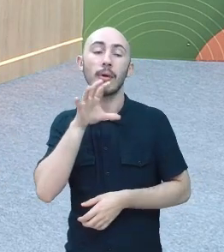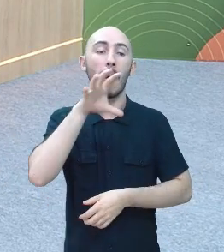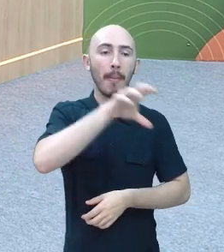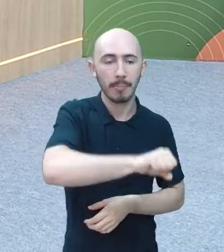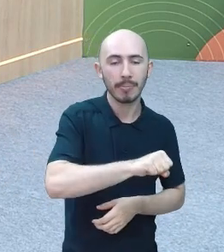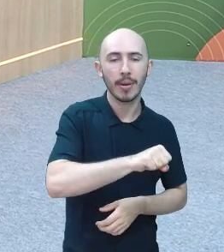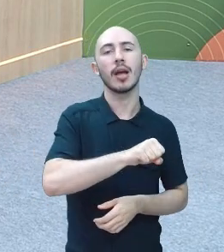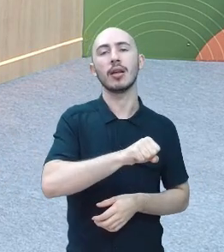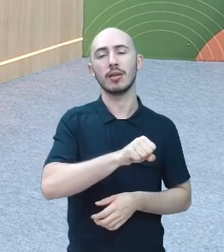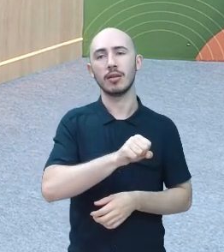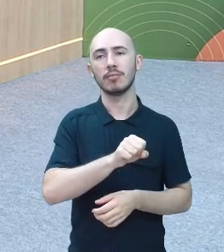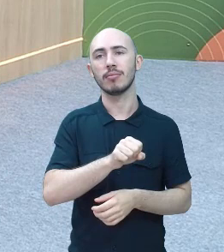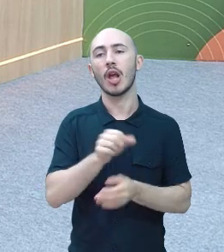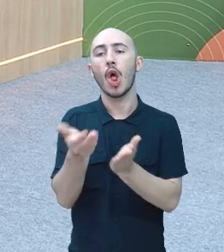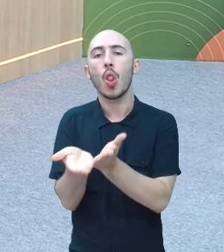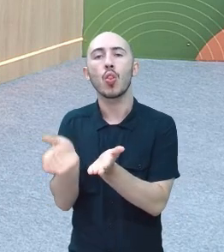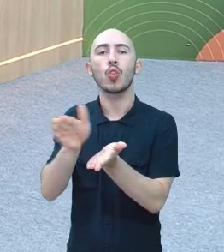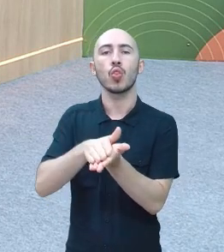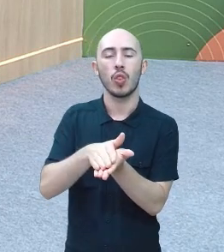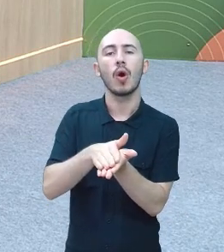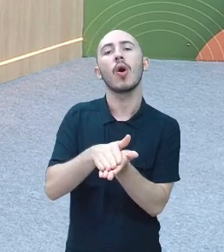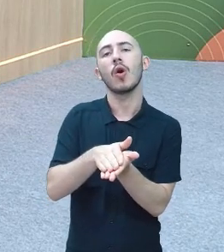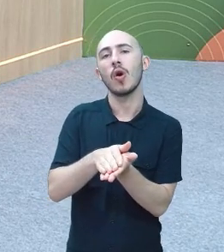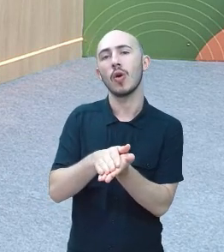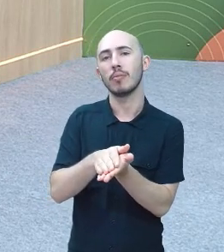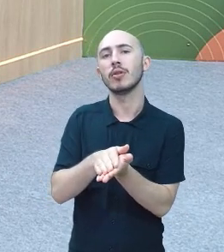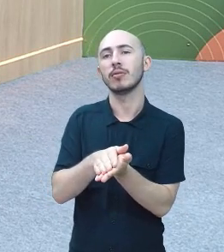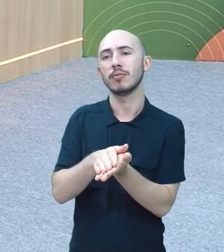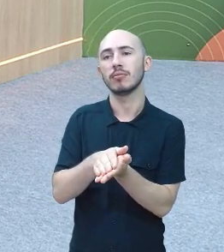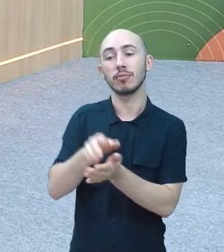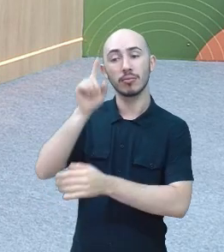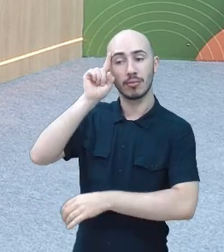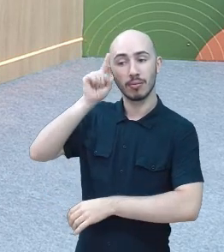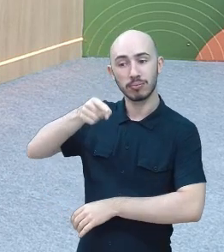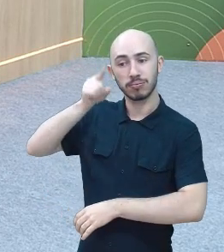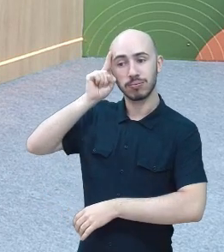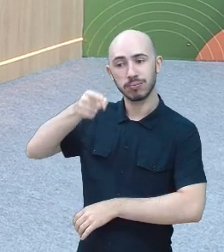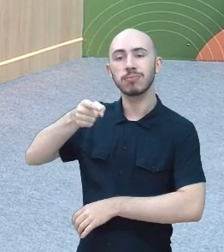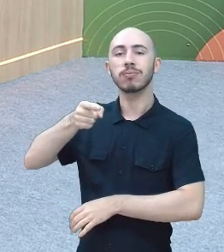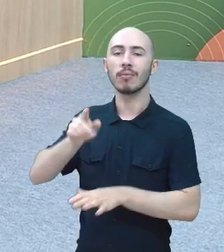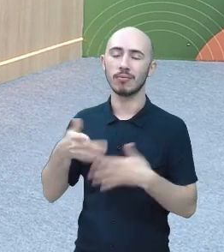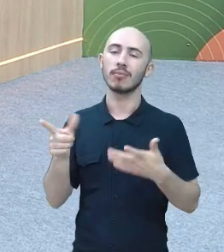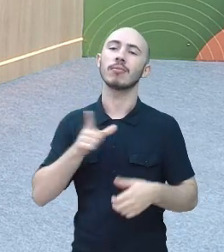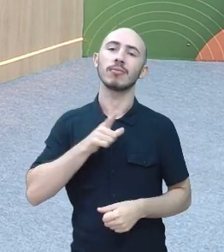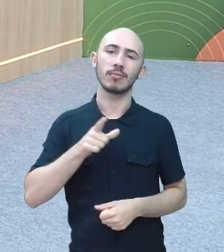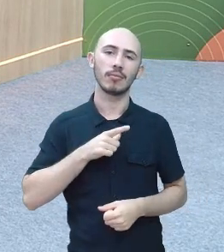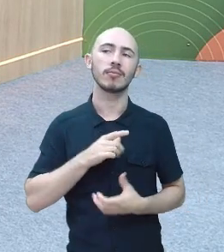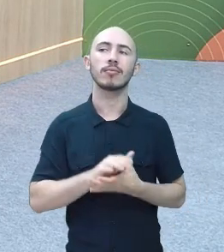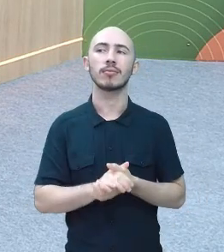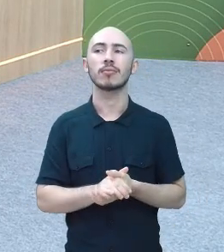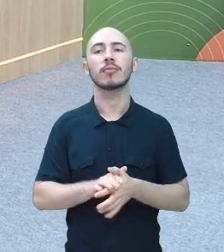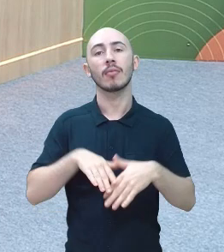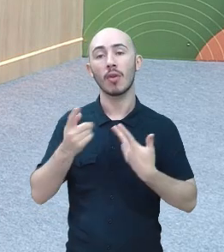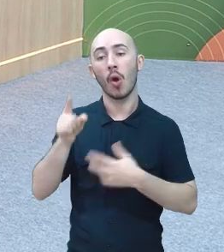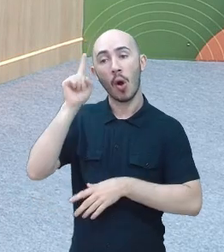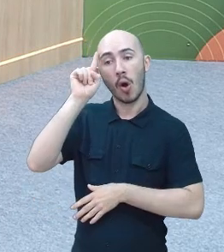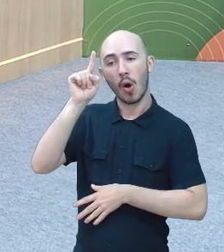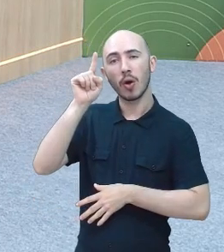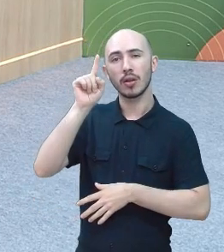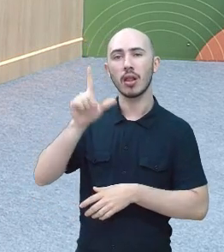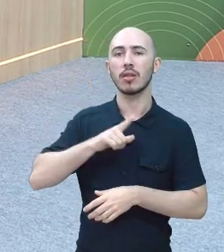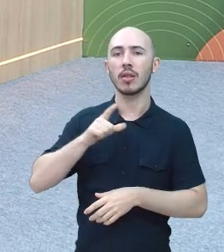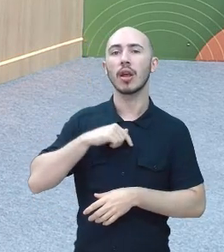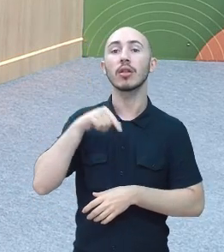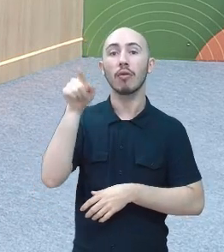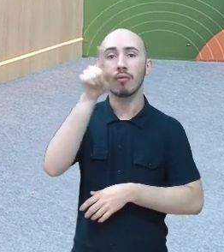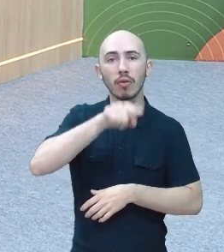dobre isso, encaixe a mesa com a perna e parafuse. Então, essas ordens, elas vão te